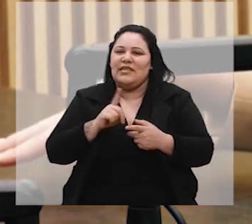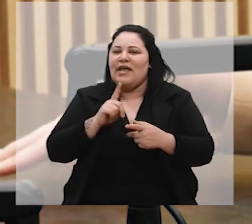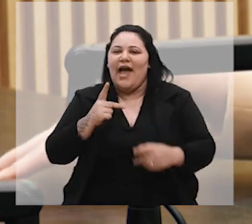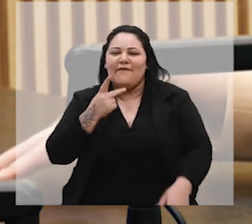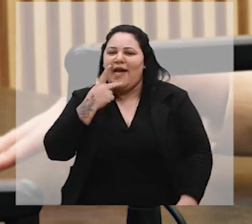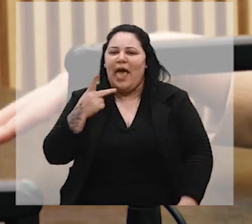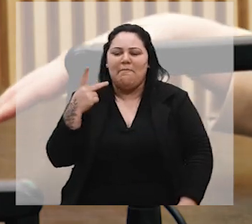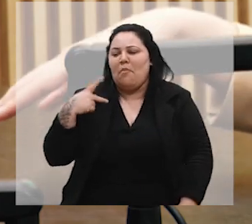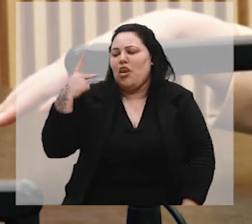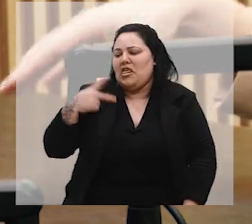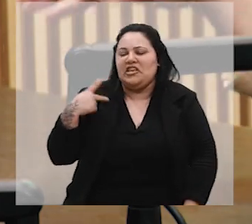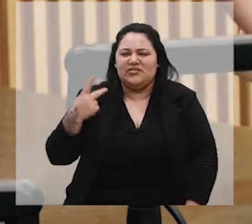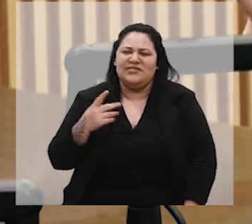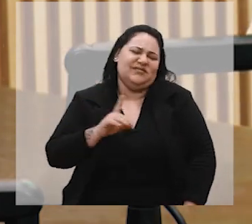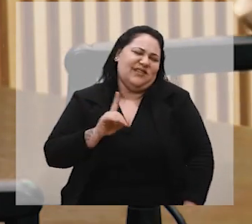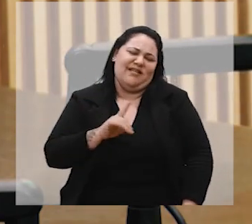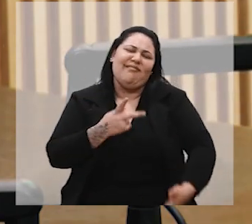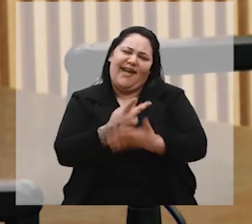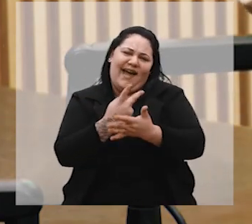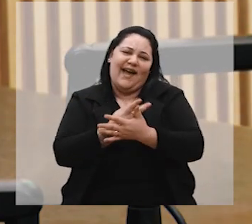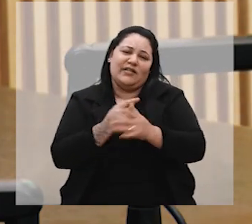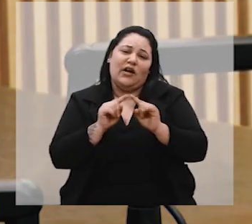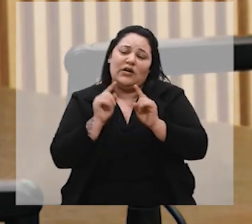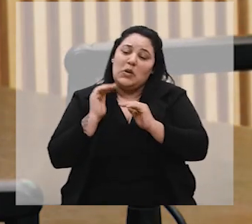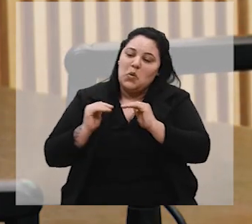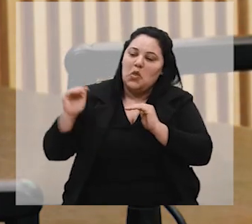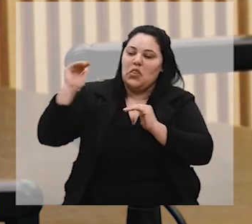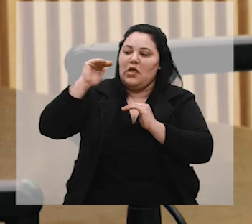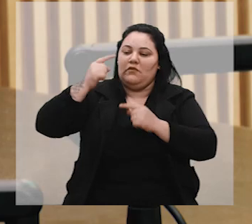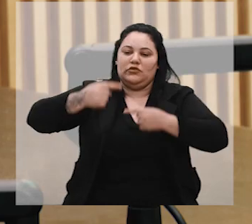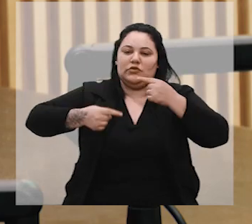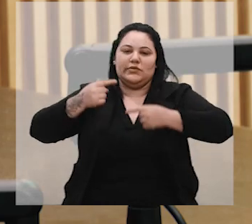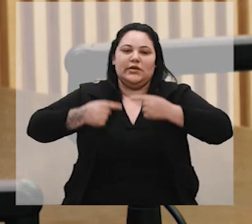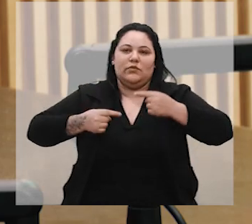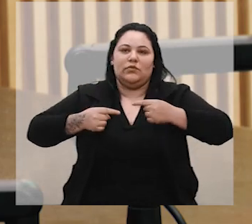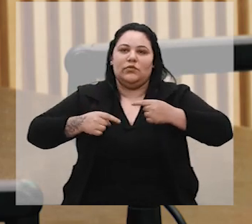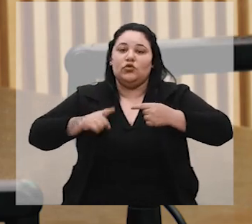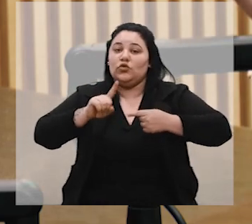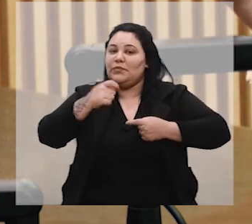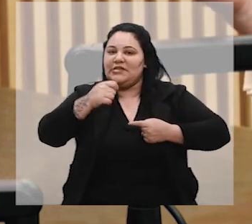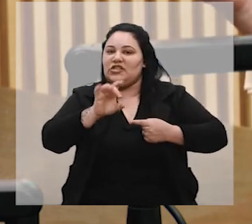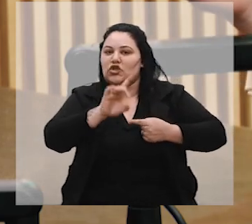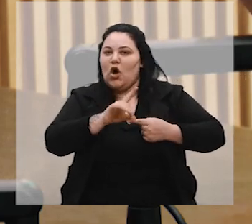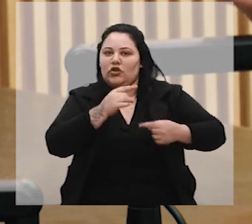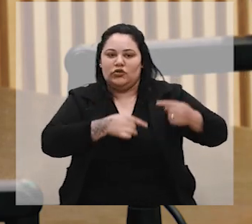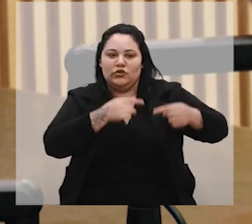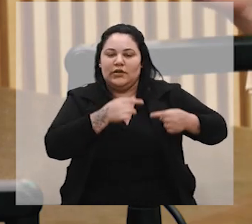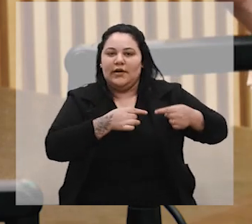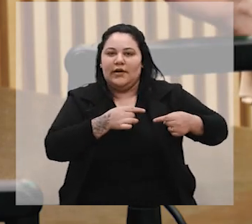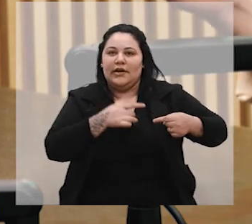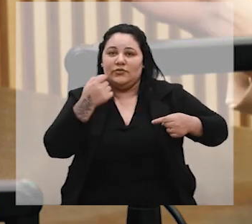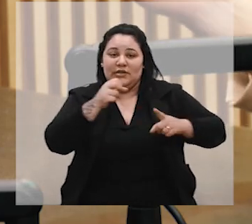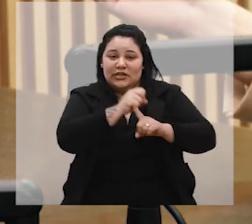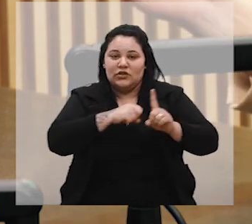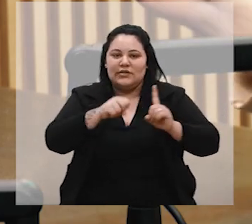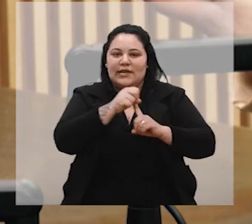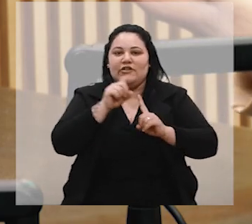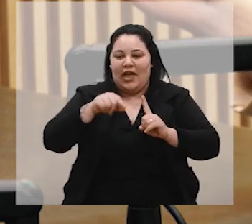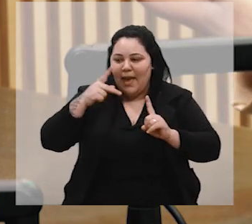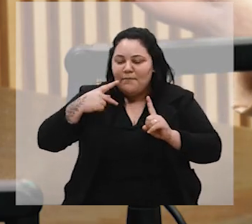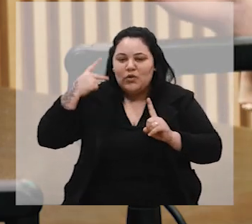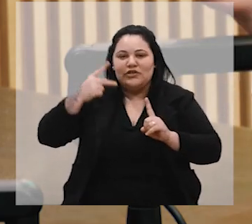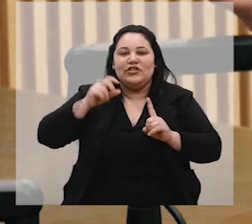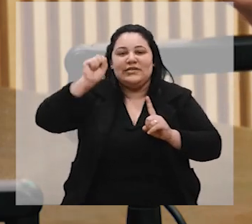bem ultrapassada, e agora a gente tá num novo nível de discussão, né? Que é, bom, você não tem que só debater política, porque a sua vida em sociedade